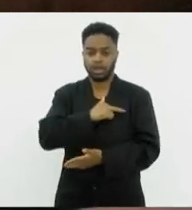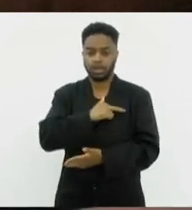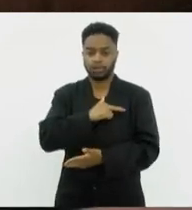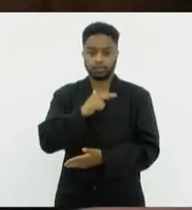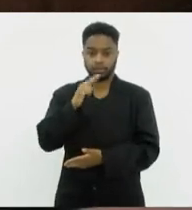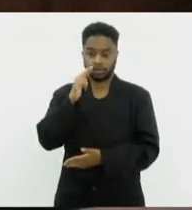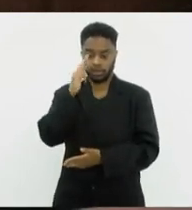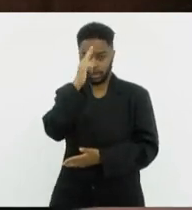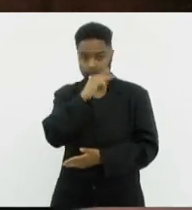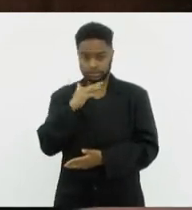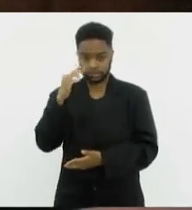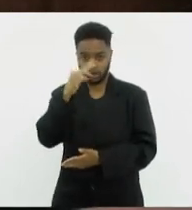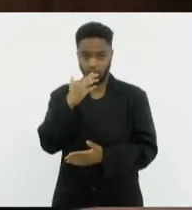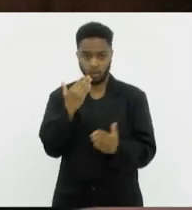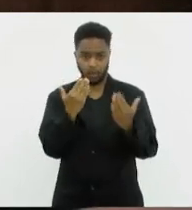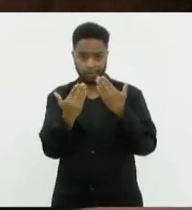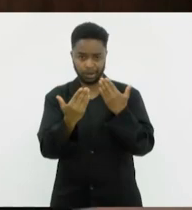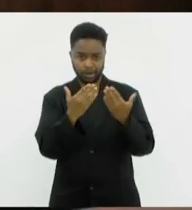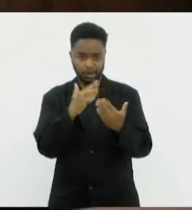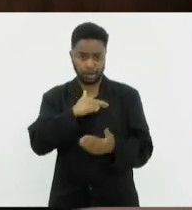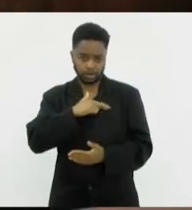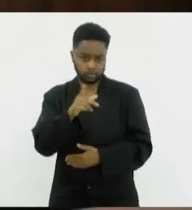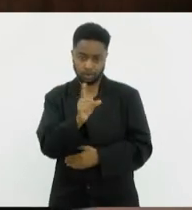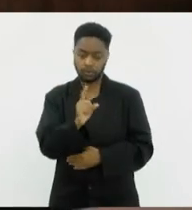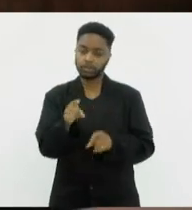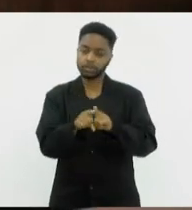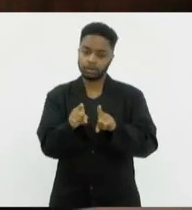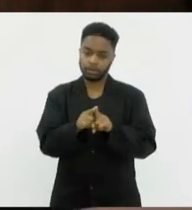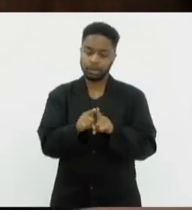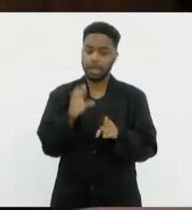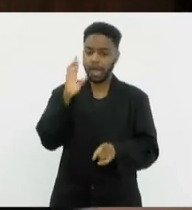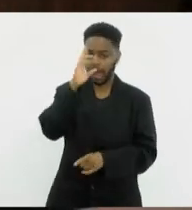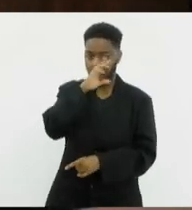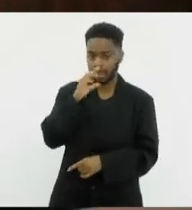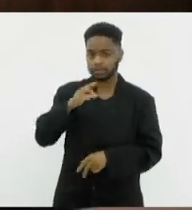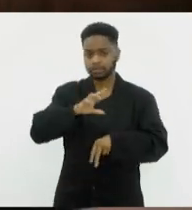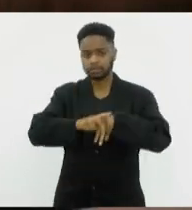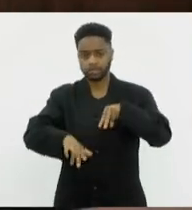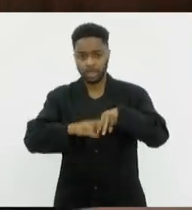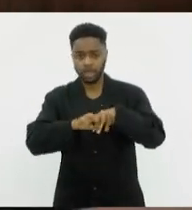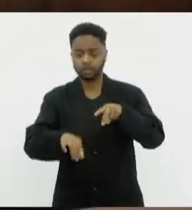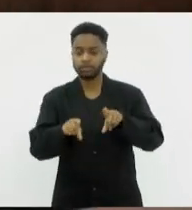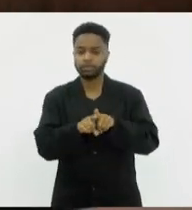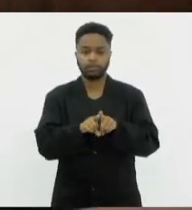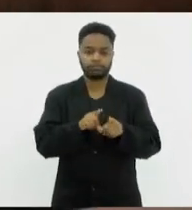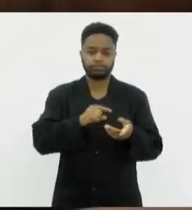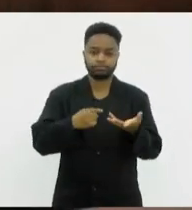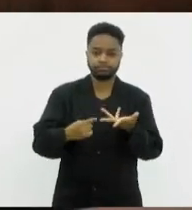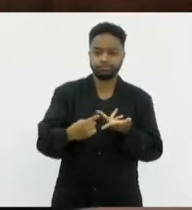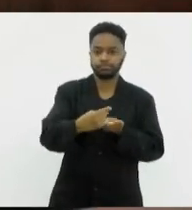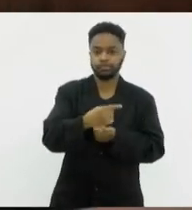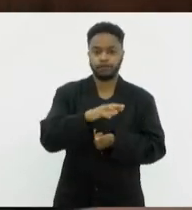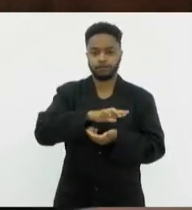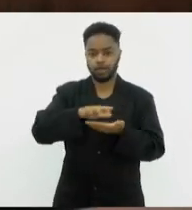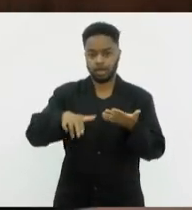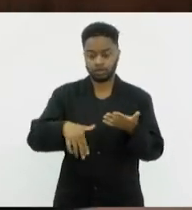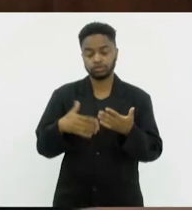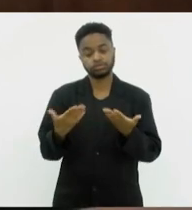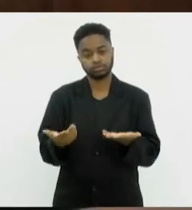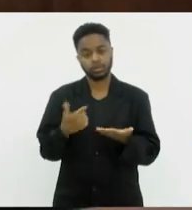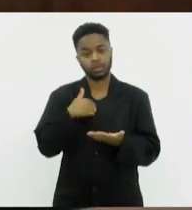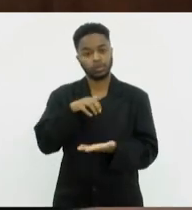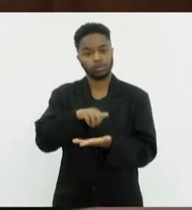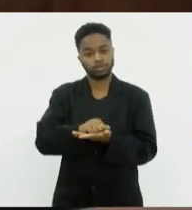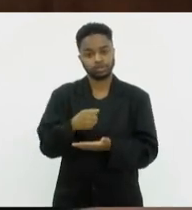de intolerância religiosa, mas também racial, de gênero e vai por aí afora. Então, que fique esse